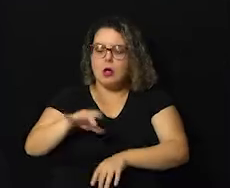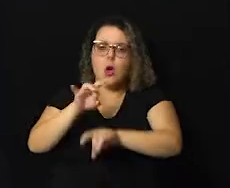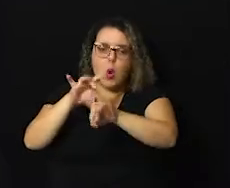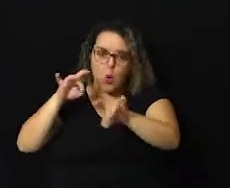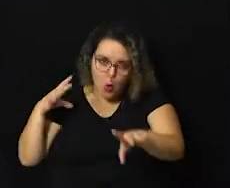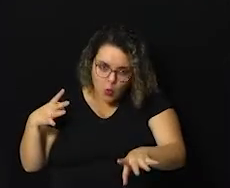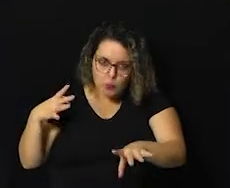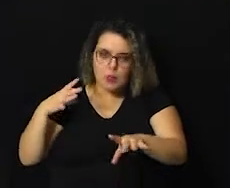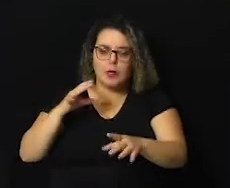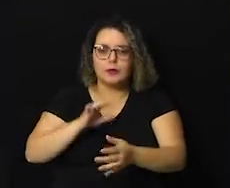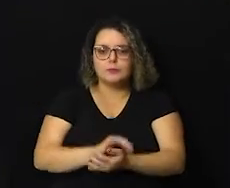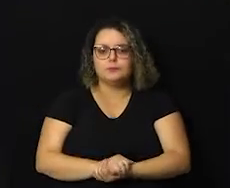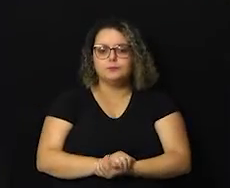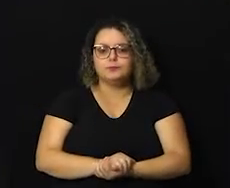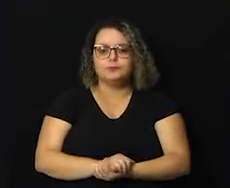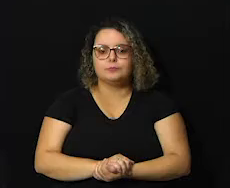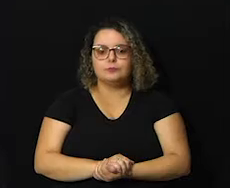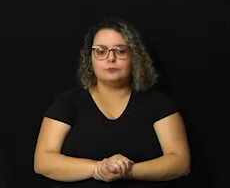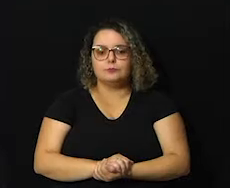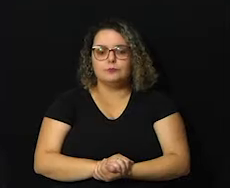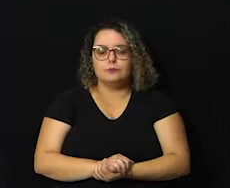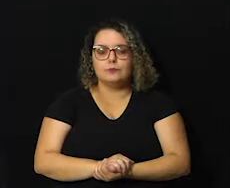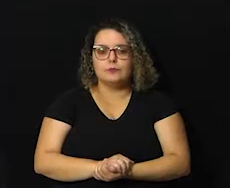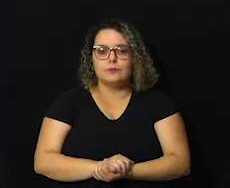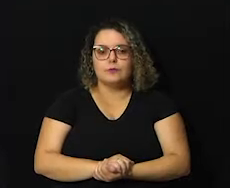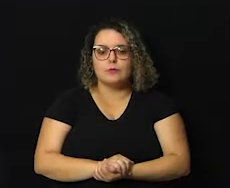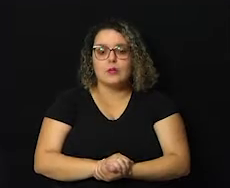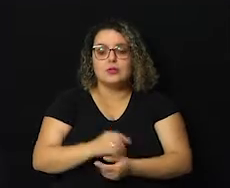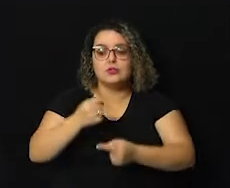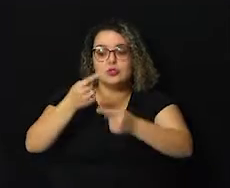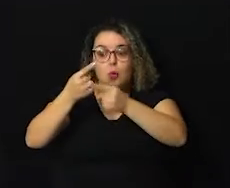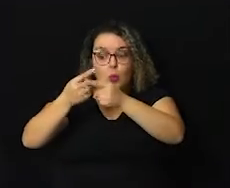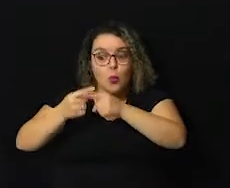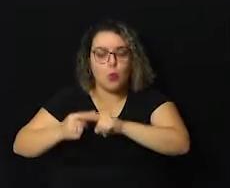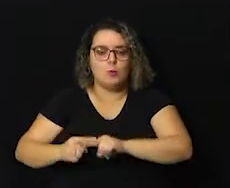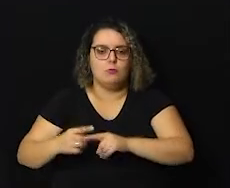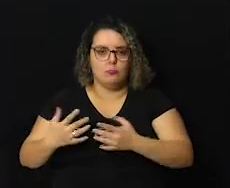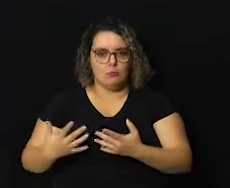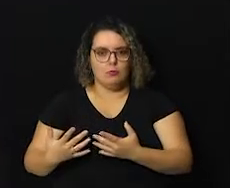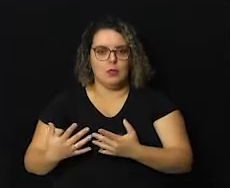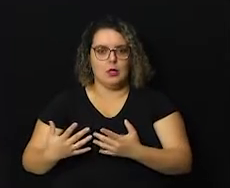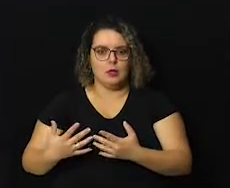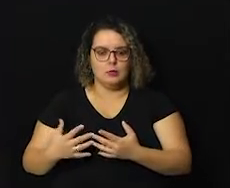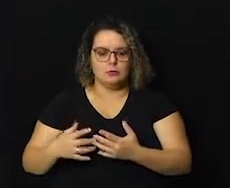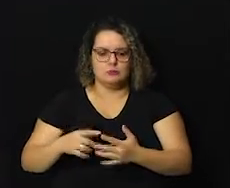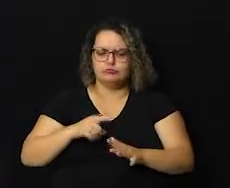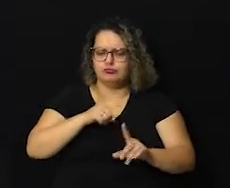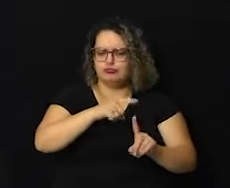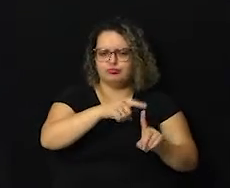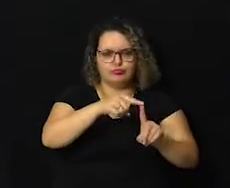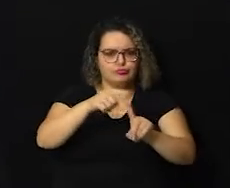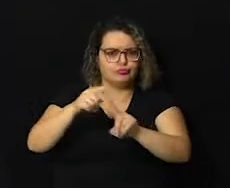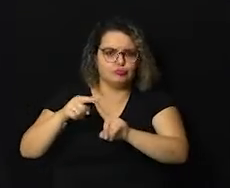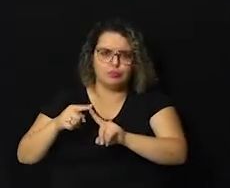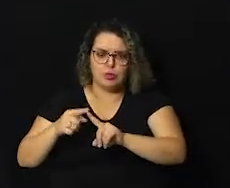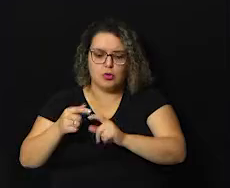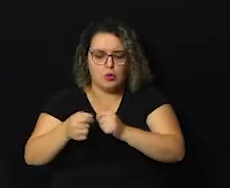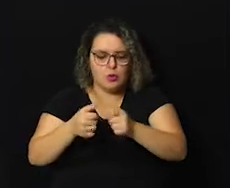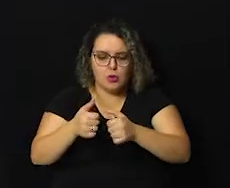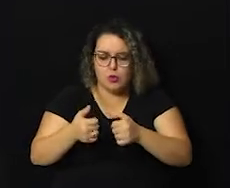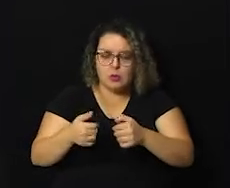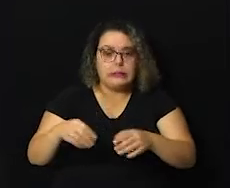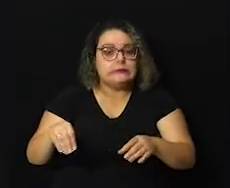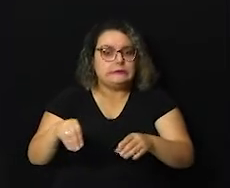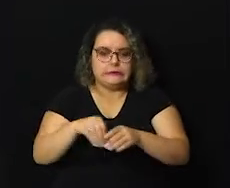aí em rede é uma uma forte apelo de competição Então a gente tem todo tipo de jogo